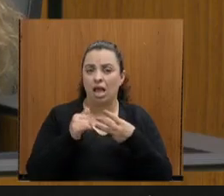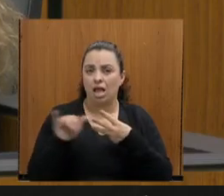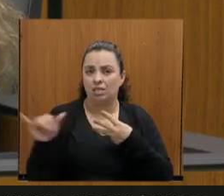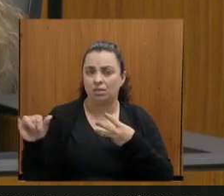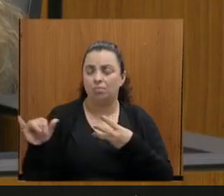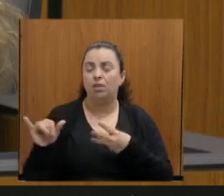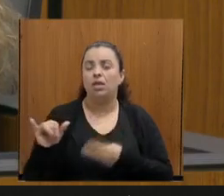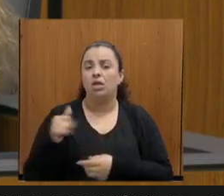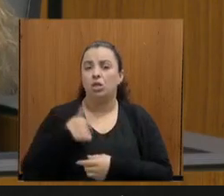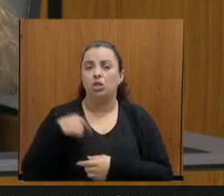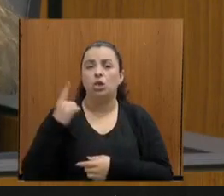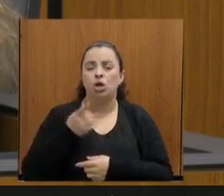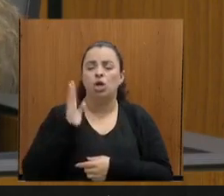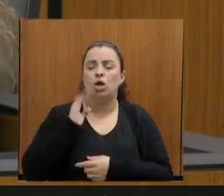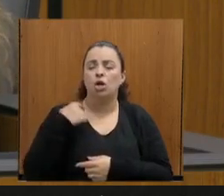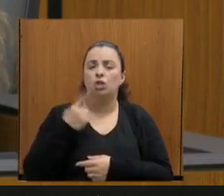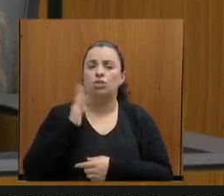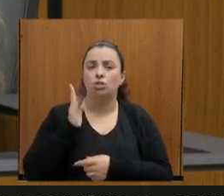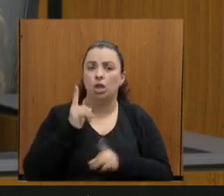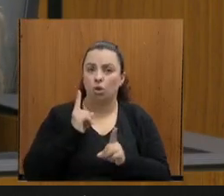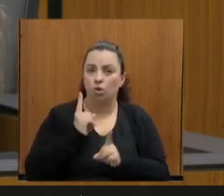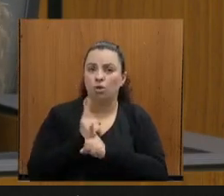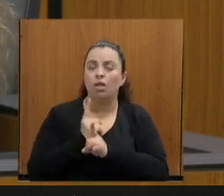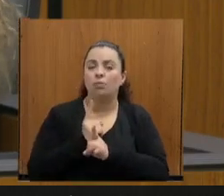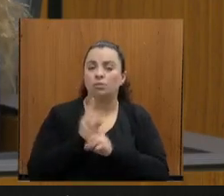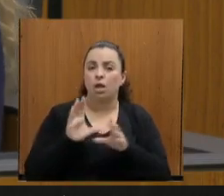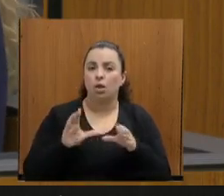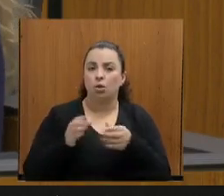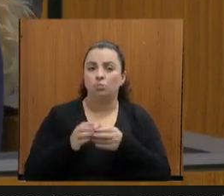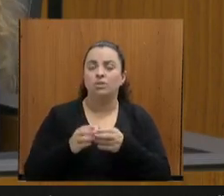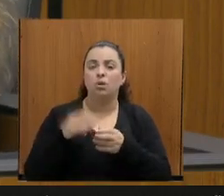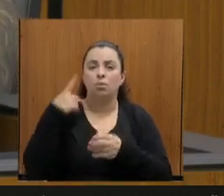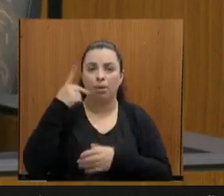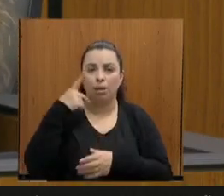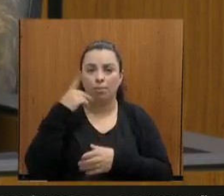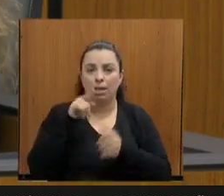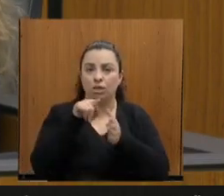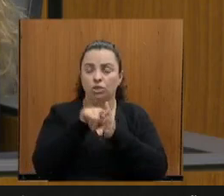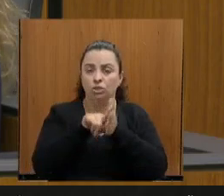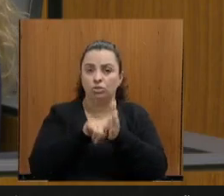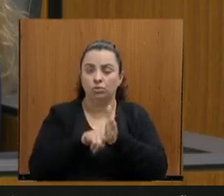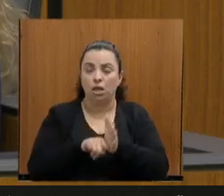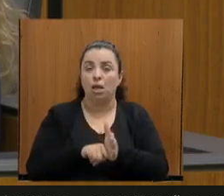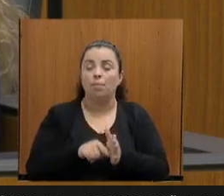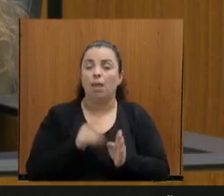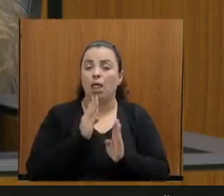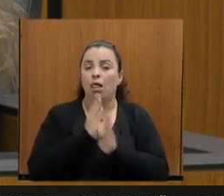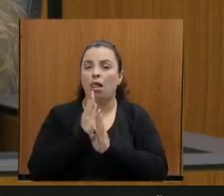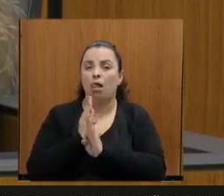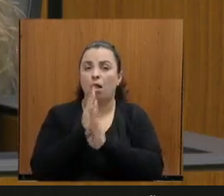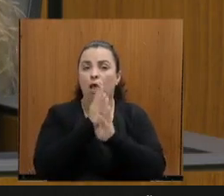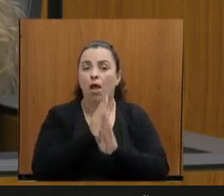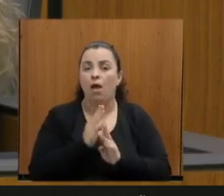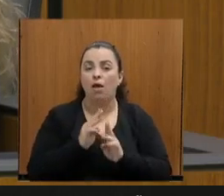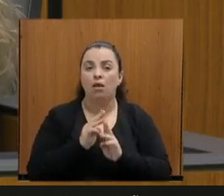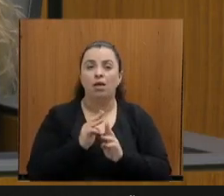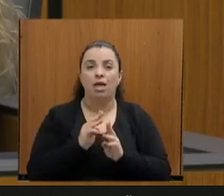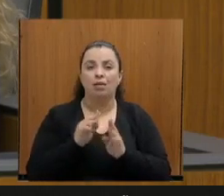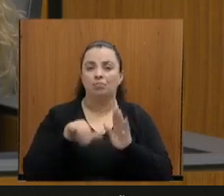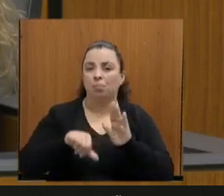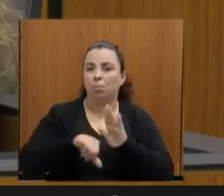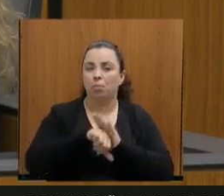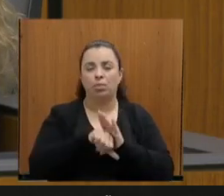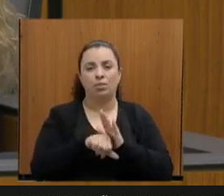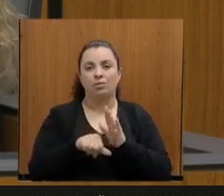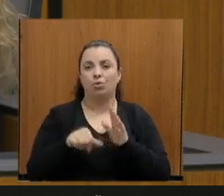inquérito que por seis meses trabalhou na apuração de possíveis irregularidades praticadas pela atual